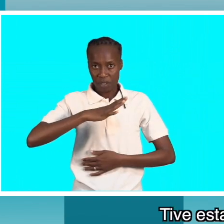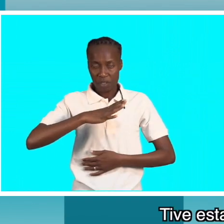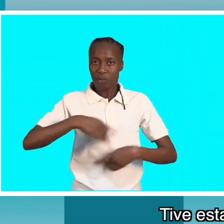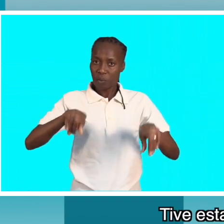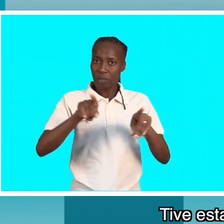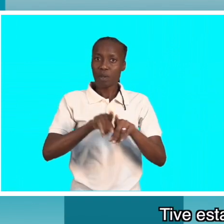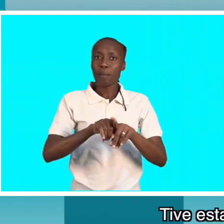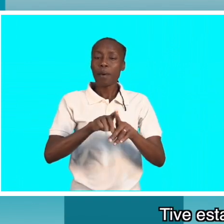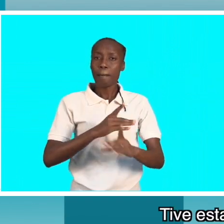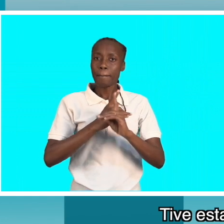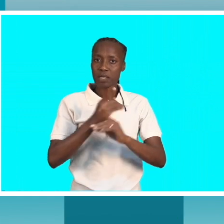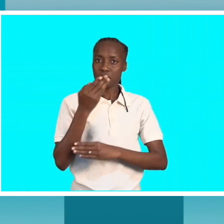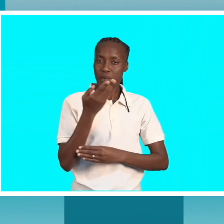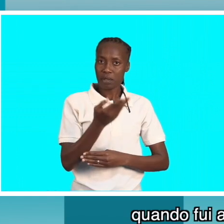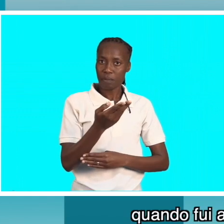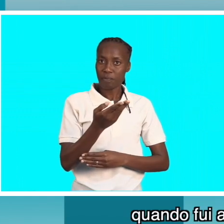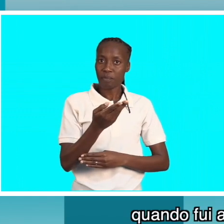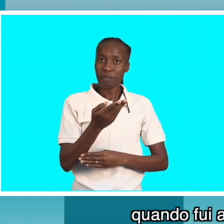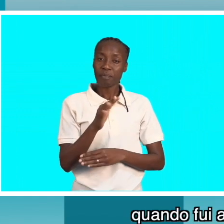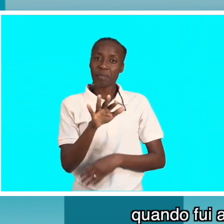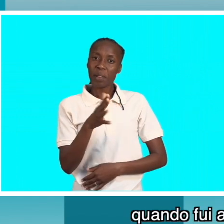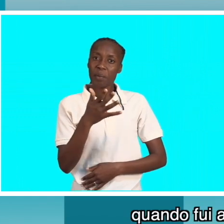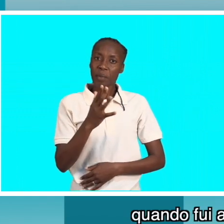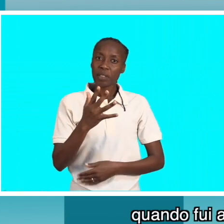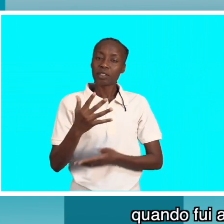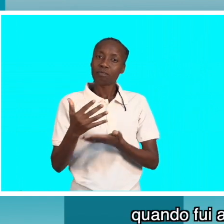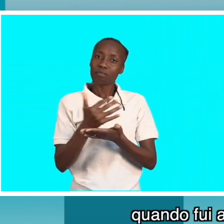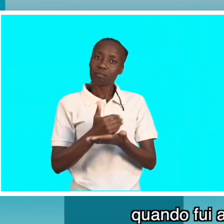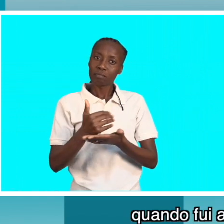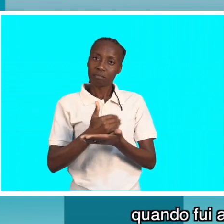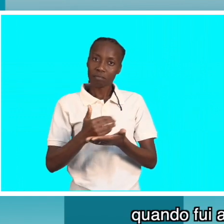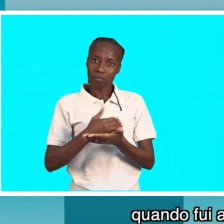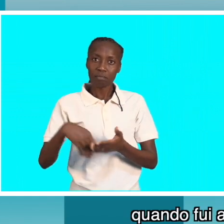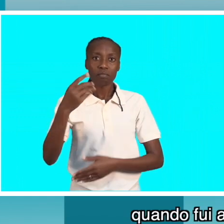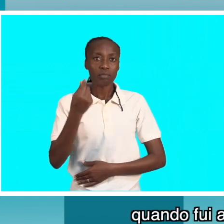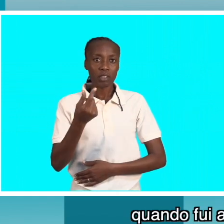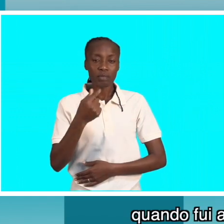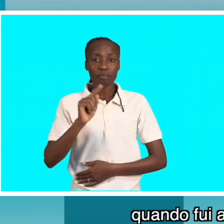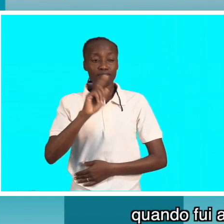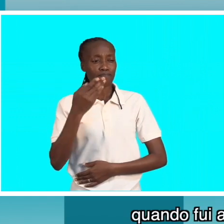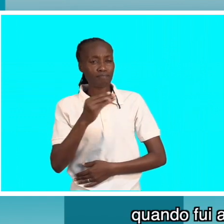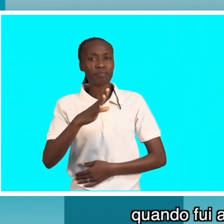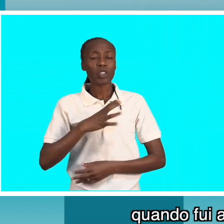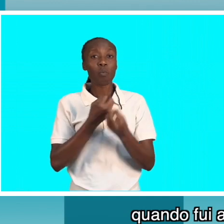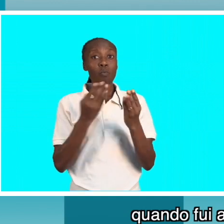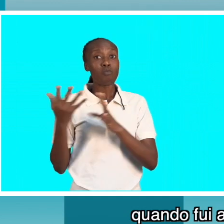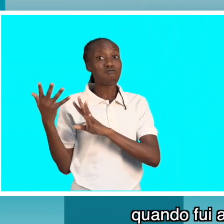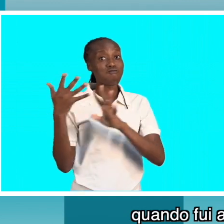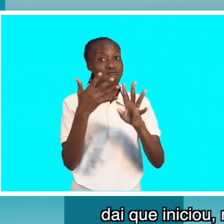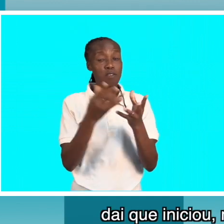quando fui ao Coiso, à Tete, pela primeira vez.